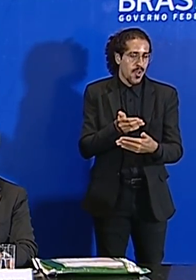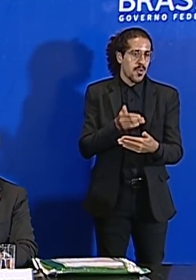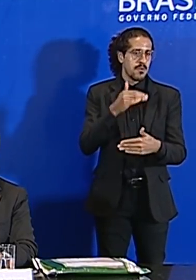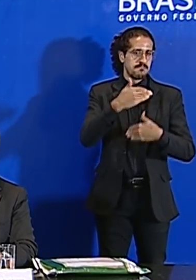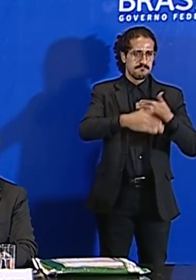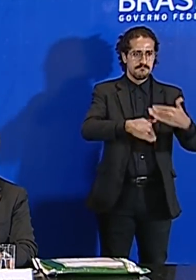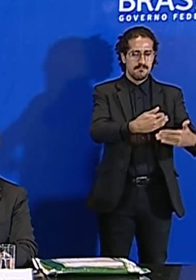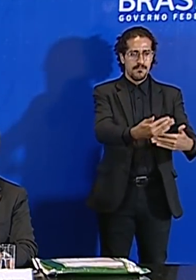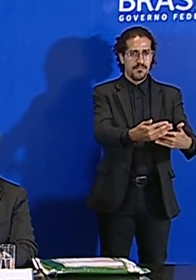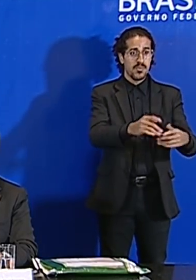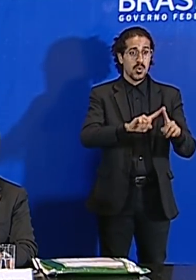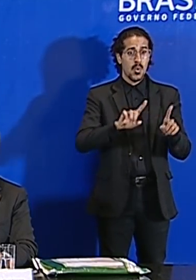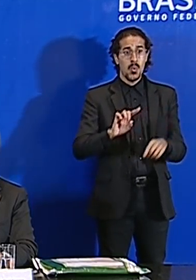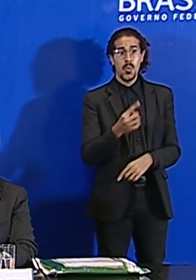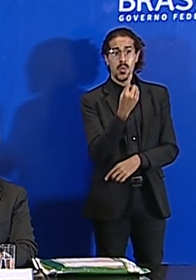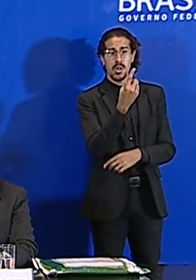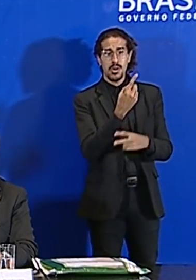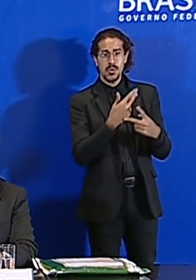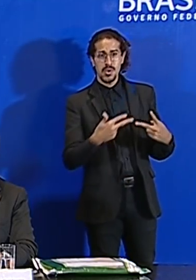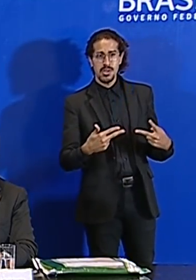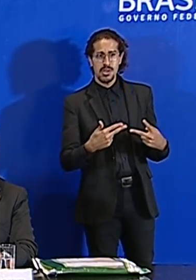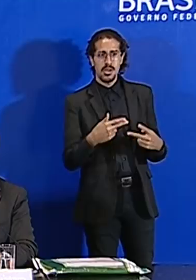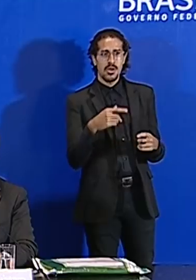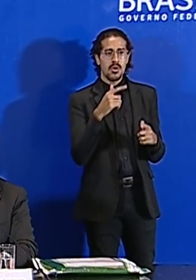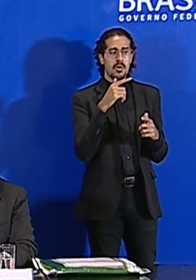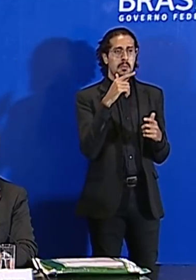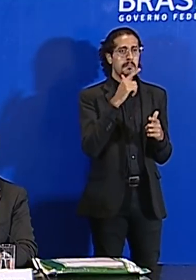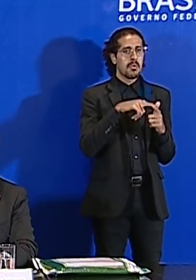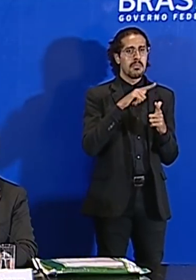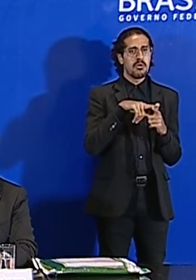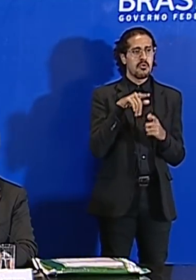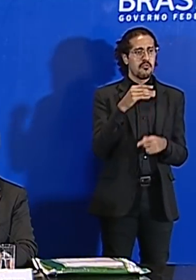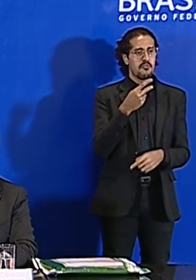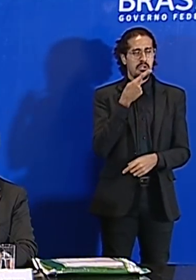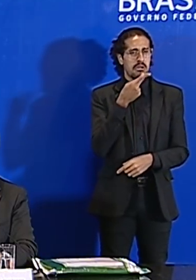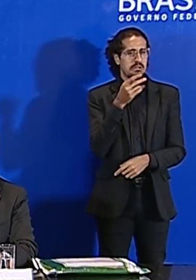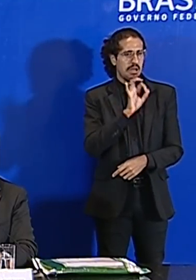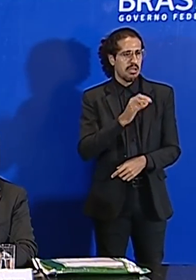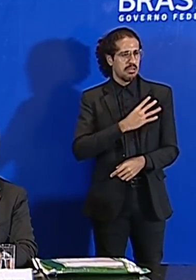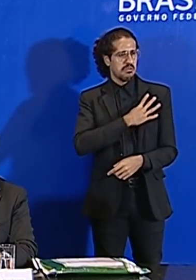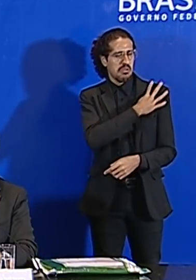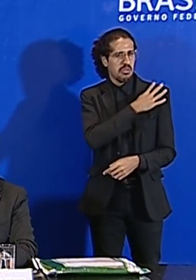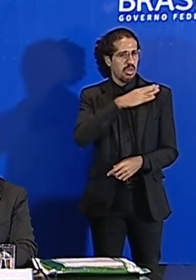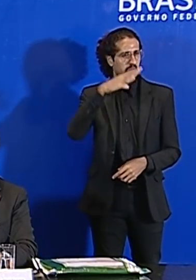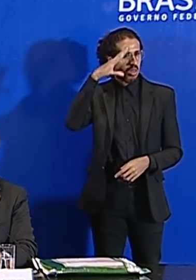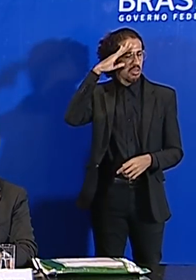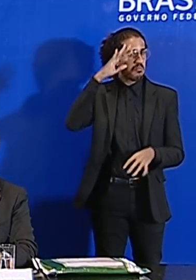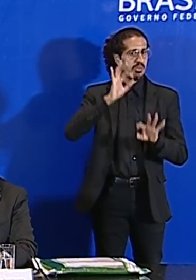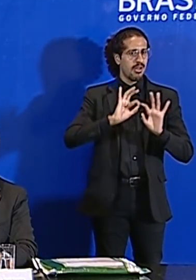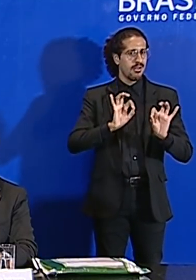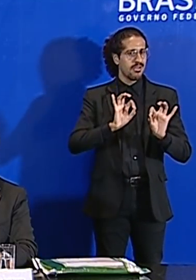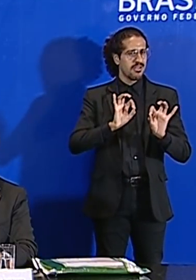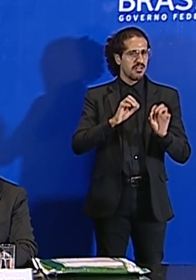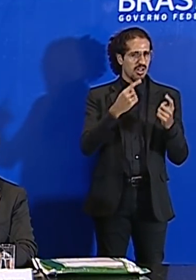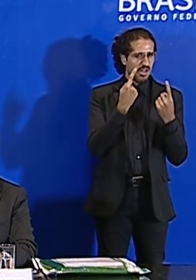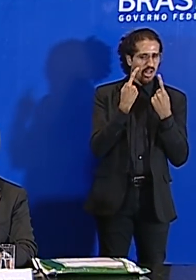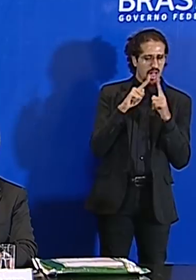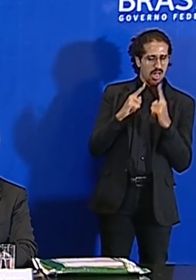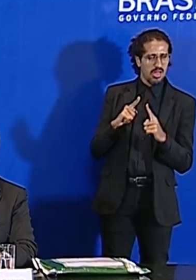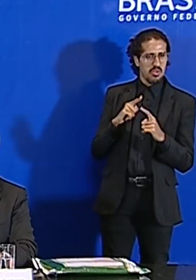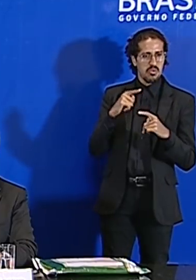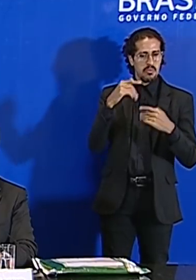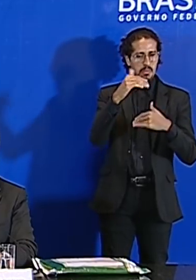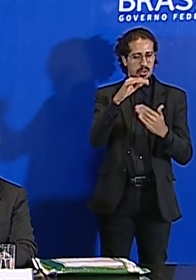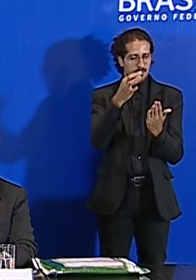não está gritando, a única questão é que... mas e não falou da ditadura? Pô, pelo amor de Deus, ninguém está criticando as questões, está todo